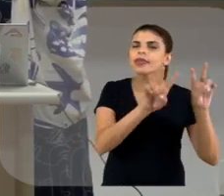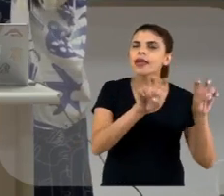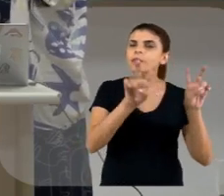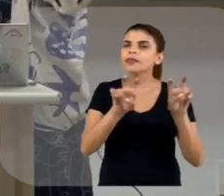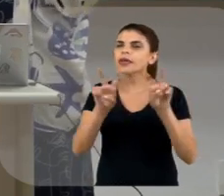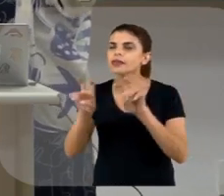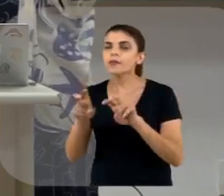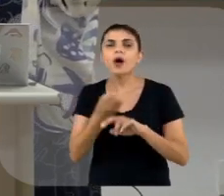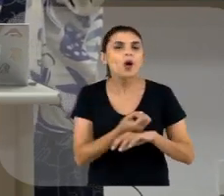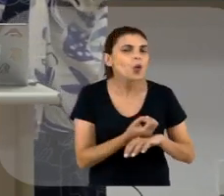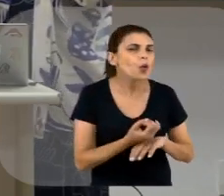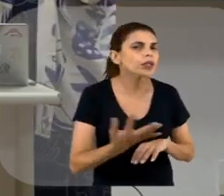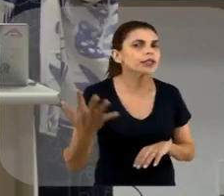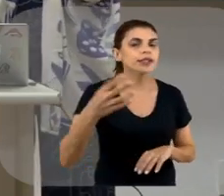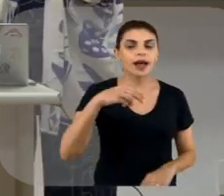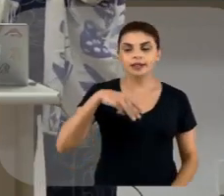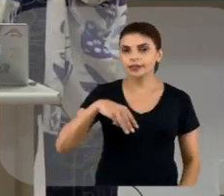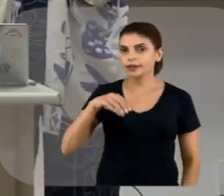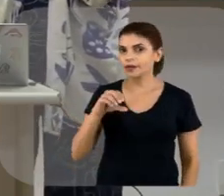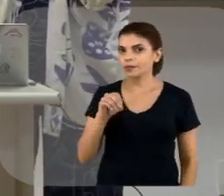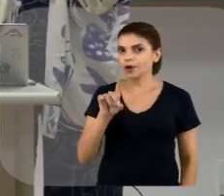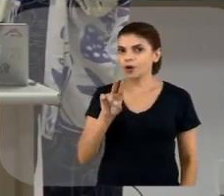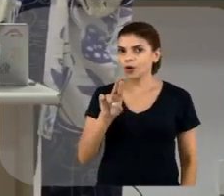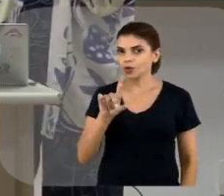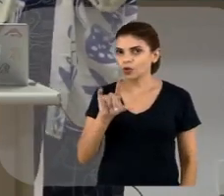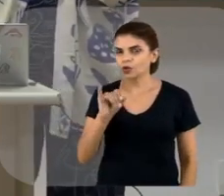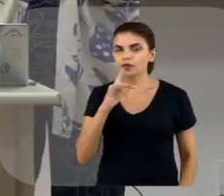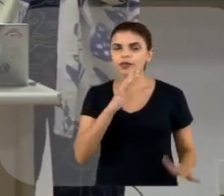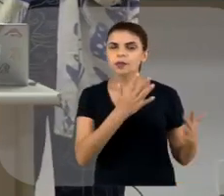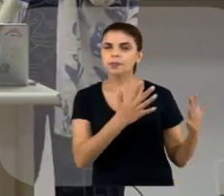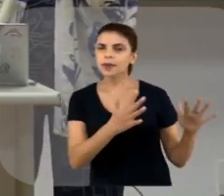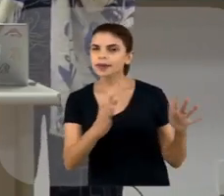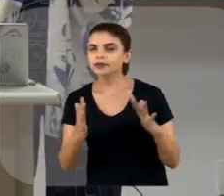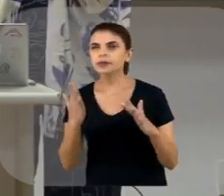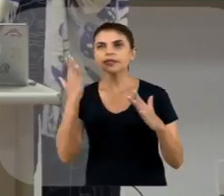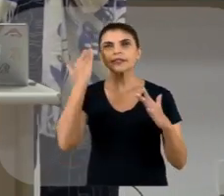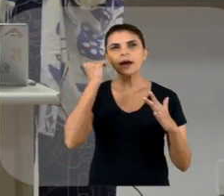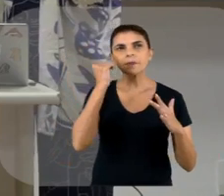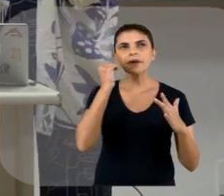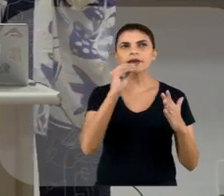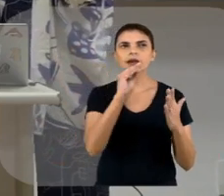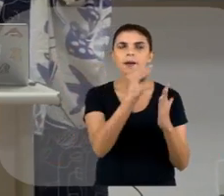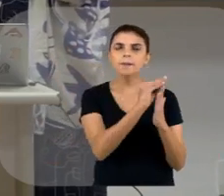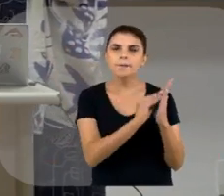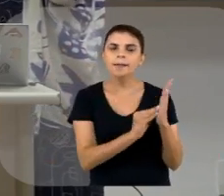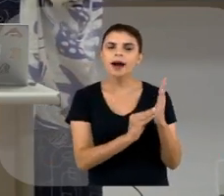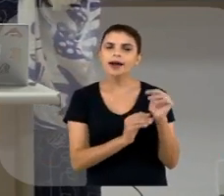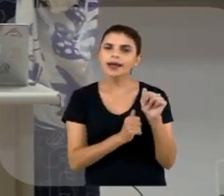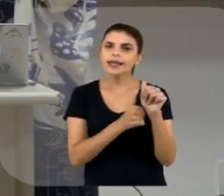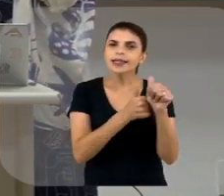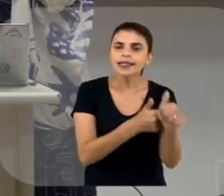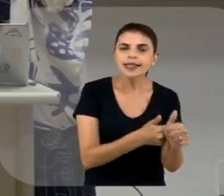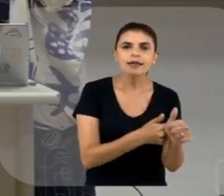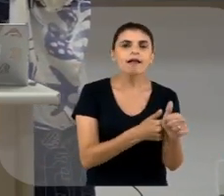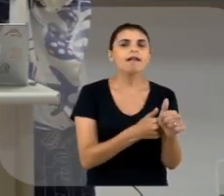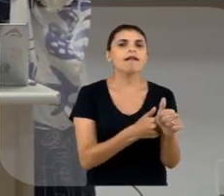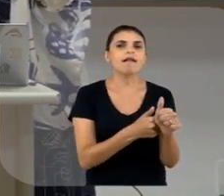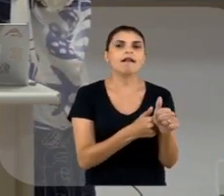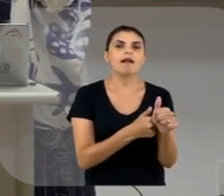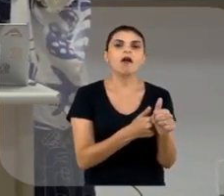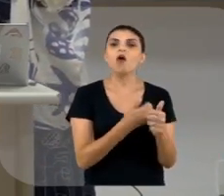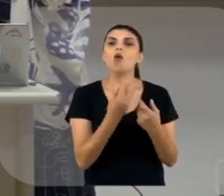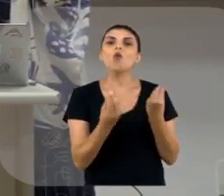e quantos módulos vão ter, mais ou menos ali a ementa, né, para dar um norte, um guia, o que vai